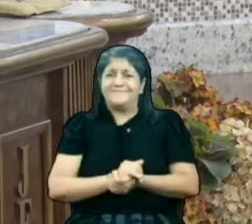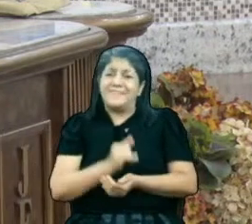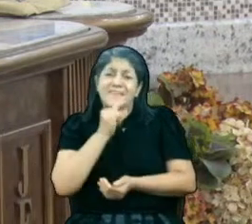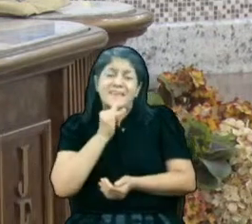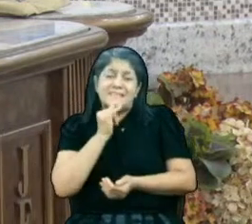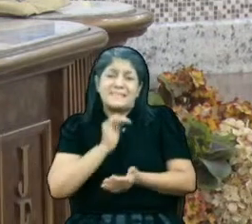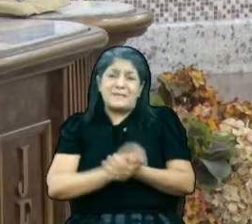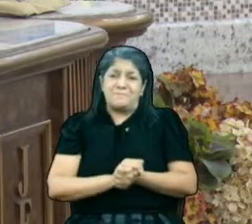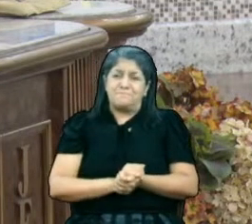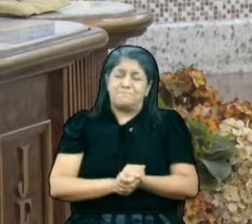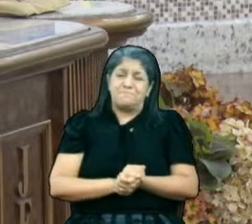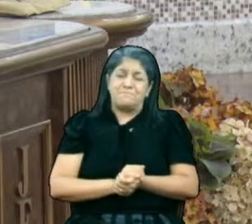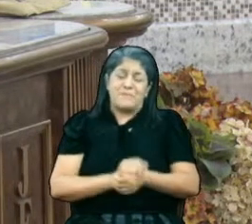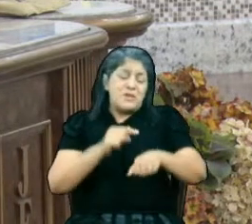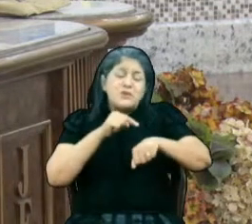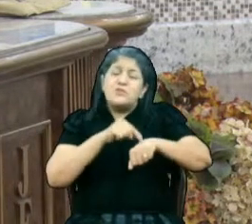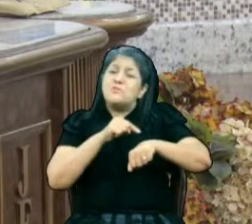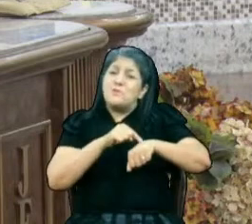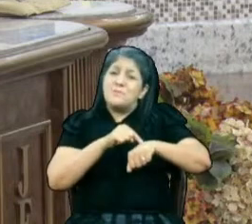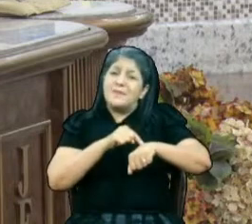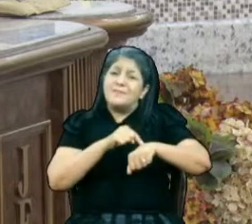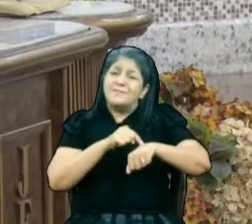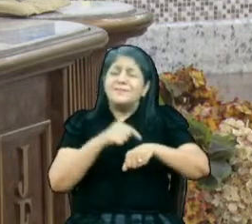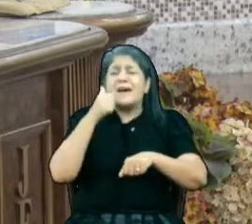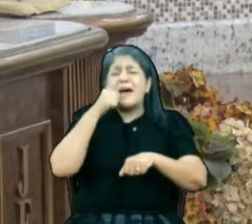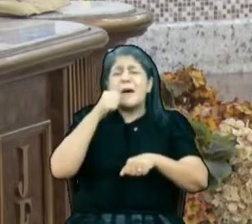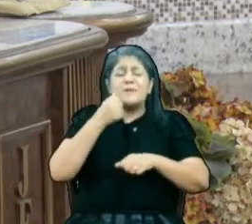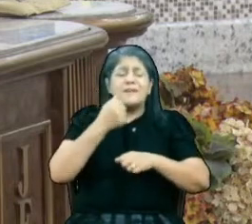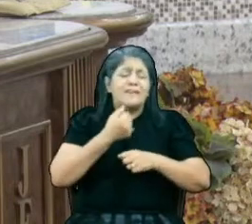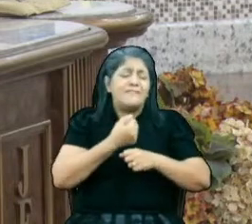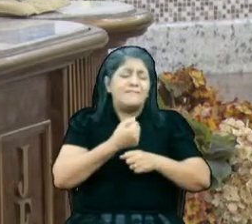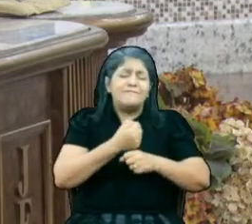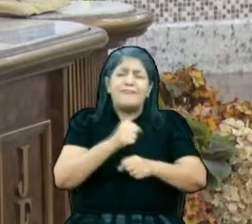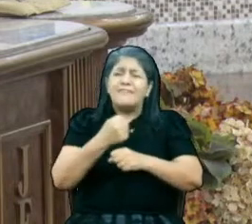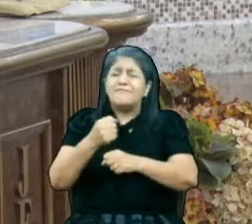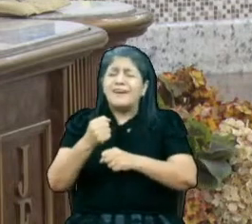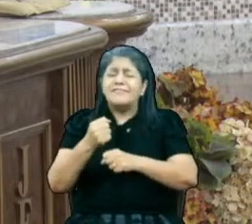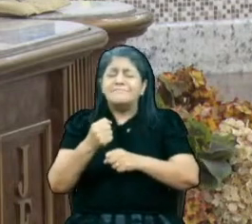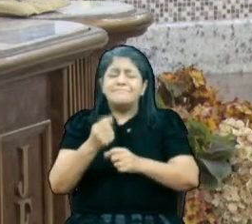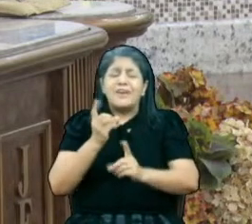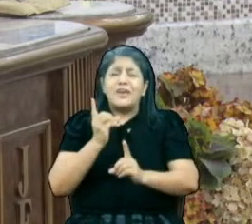sei que a irmãos aqui que já leu esse texto talvez dezenas